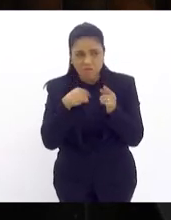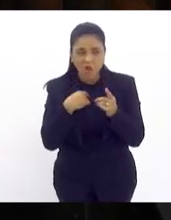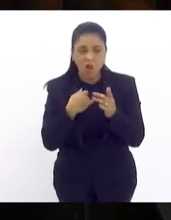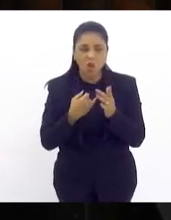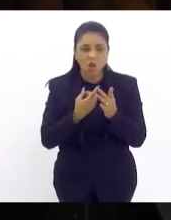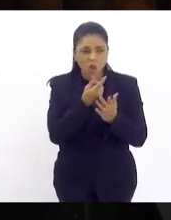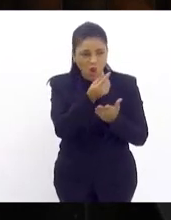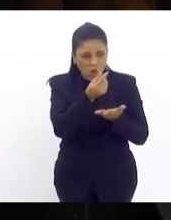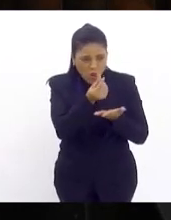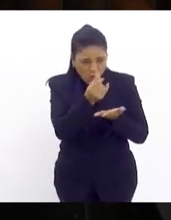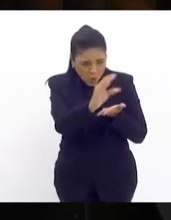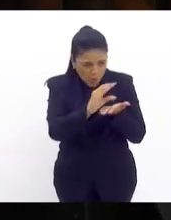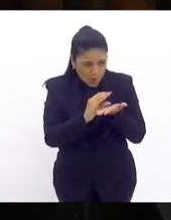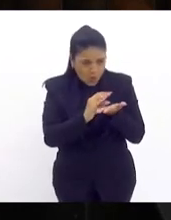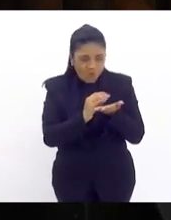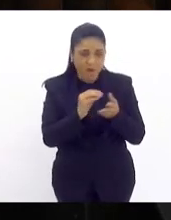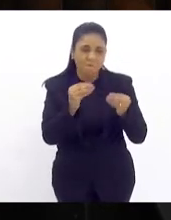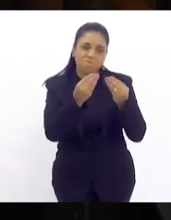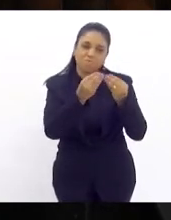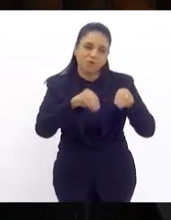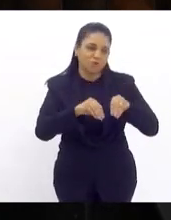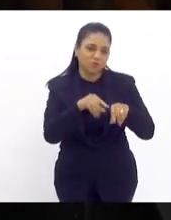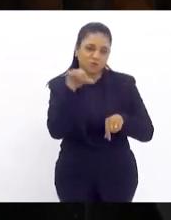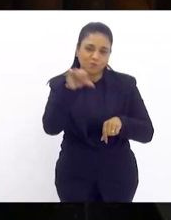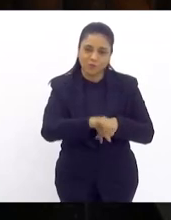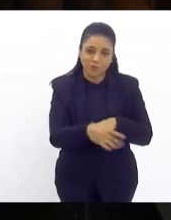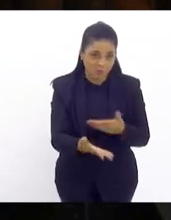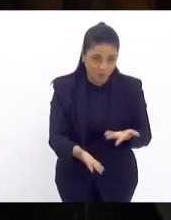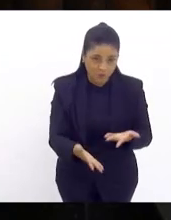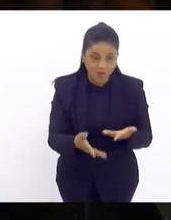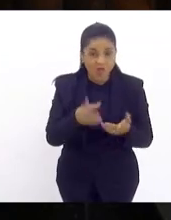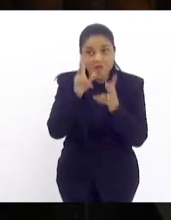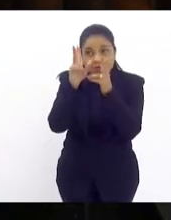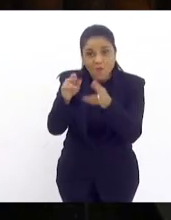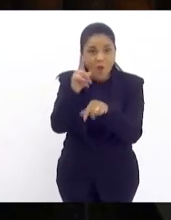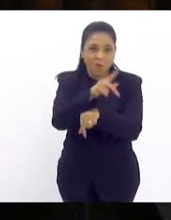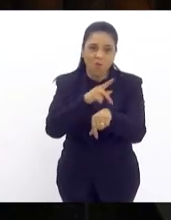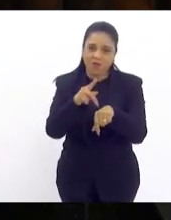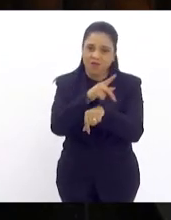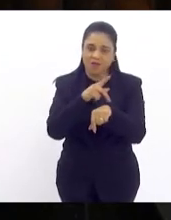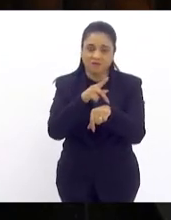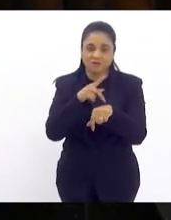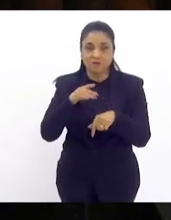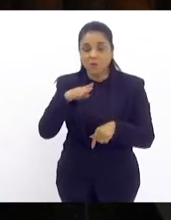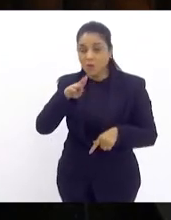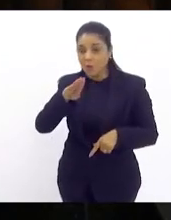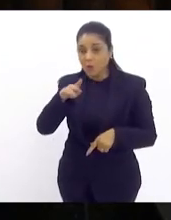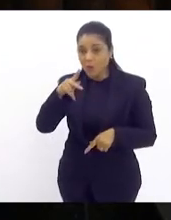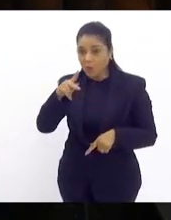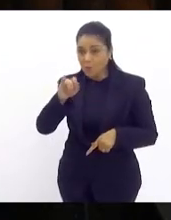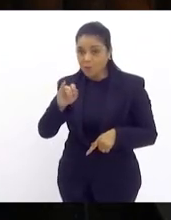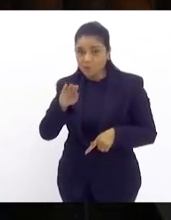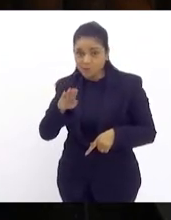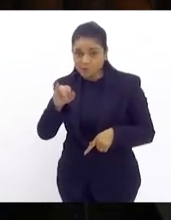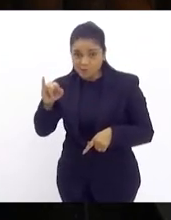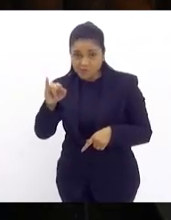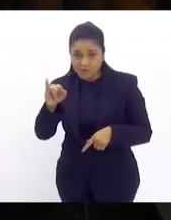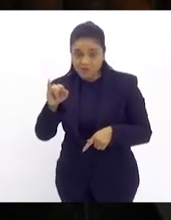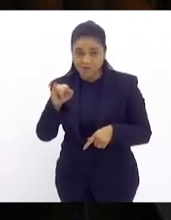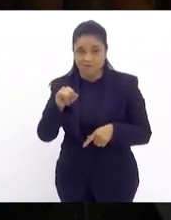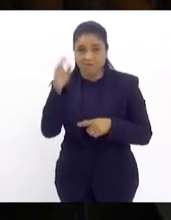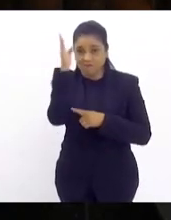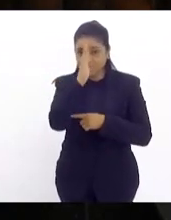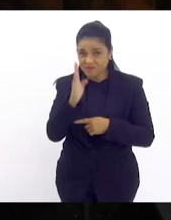para ter prejuízo é assim com os países o PIB brasileiro o produto interno bruto nos últimos